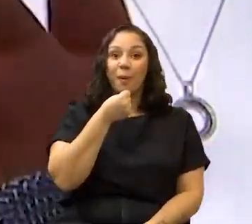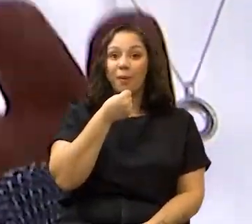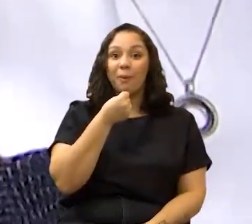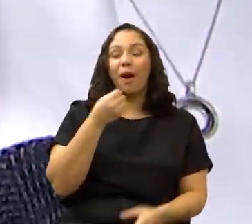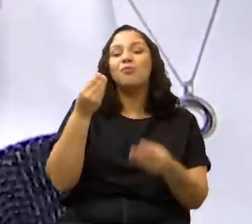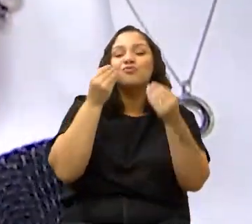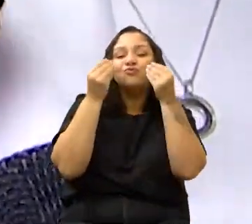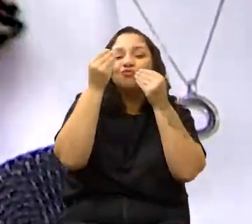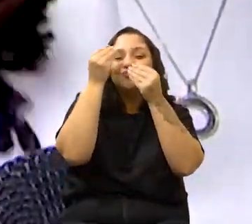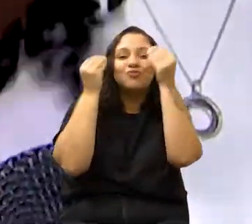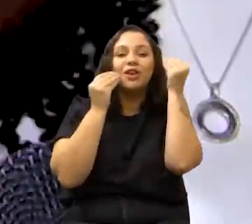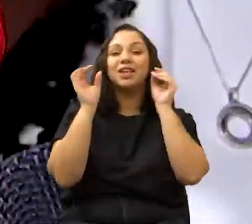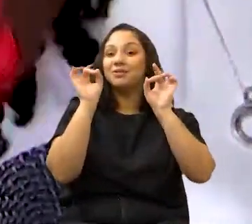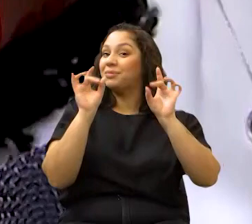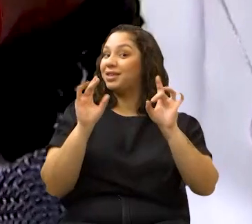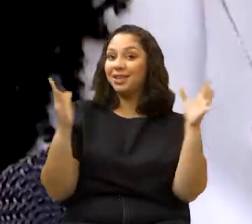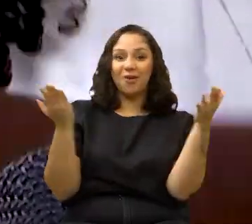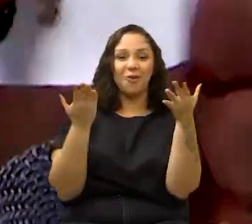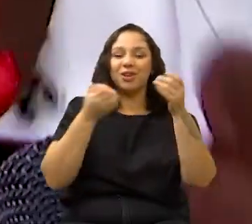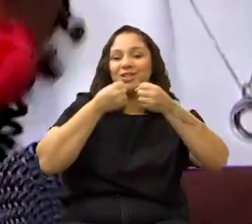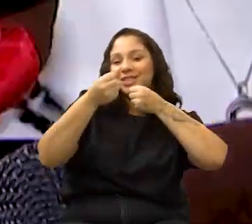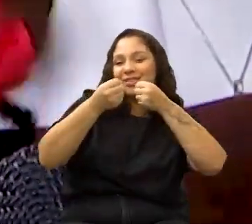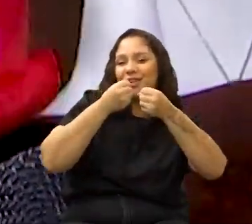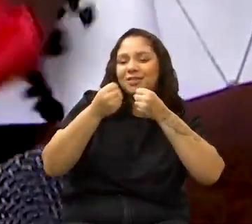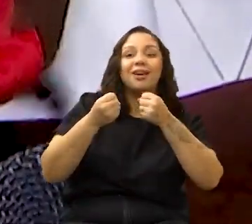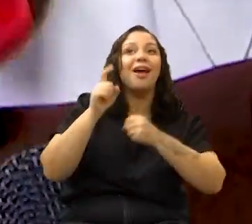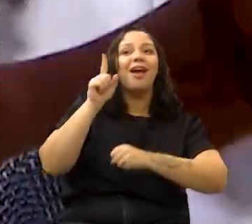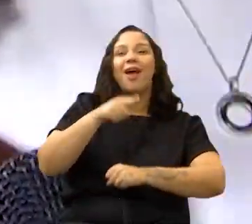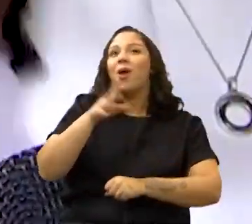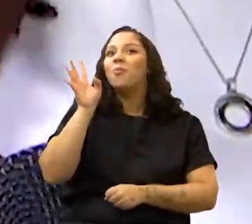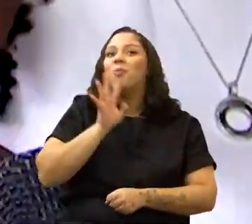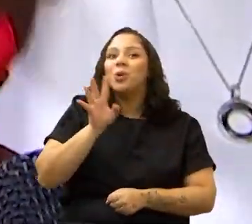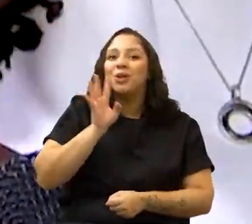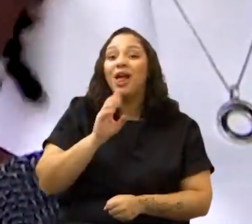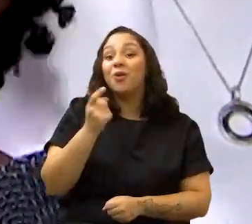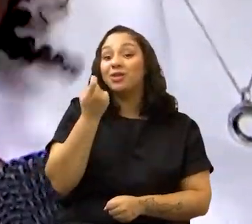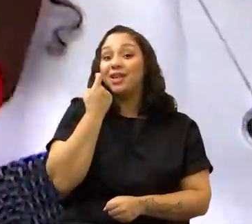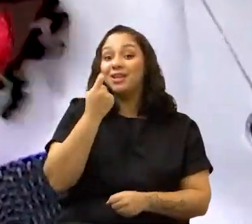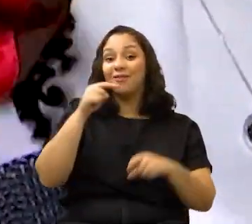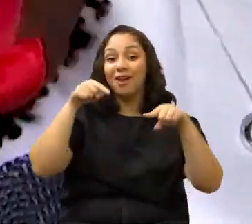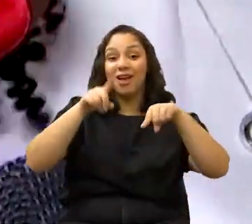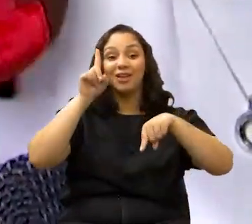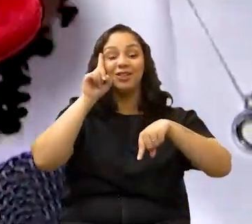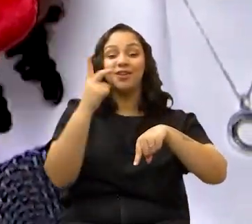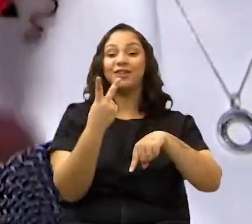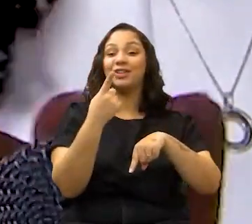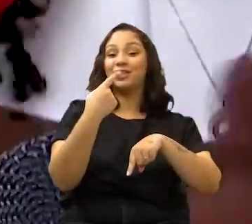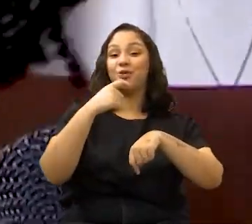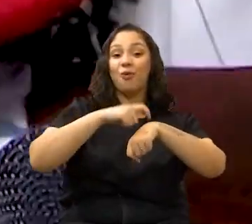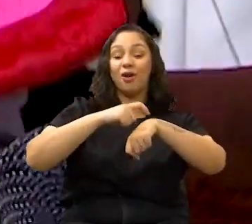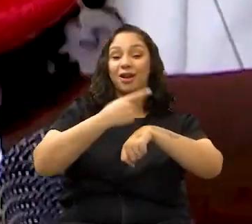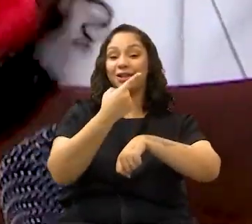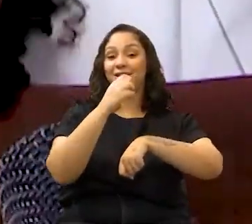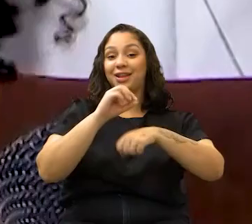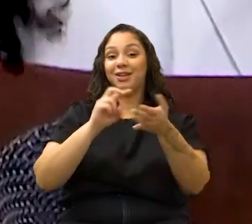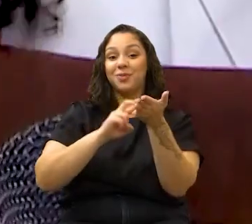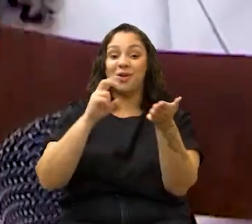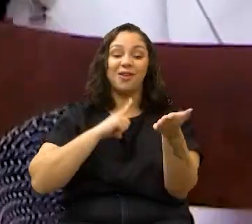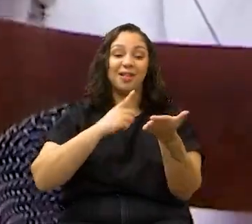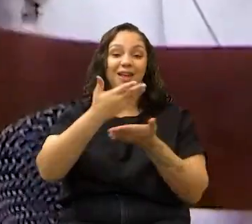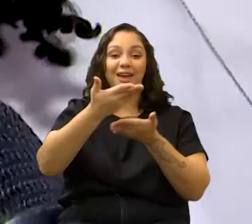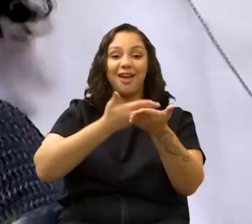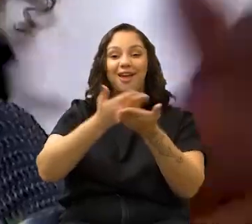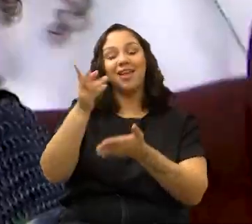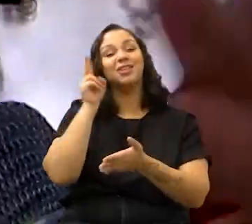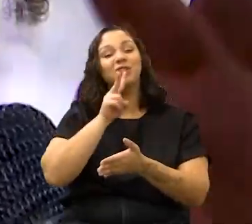uma maquiagem exclusiva para essa entrevista. Sabe o que é muito legal? Sexta-feira agora, dia 21, às 10 da manhã, nós vamos fazer uma mediação de